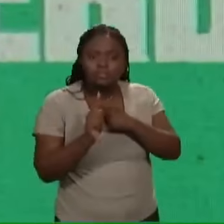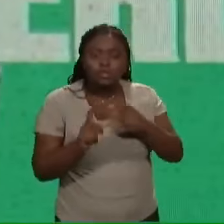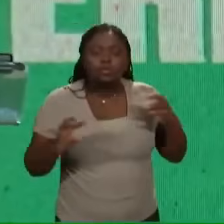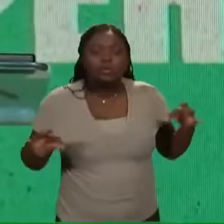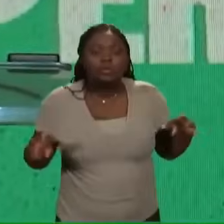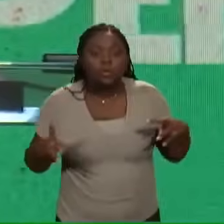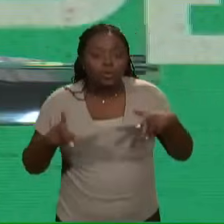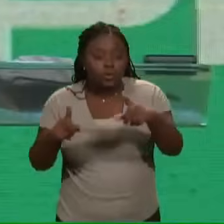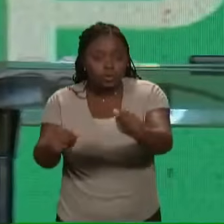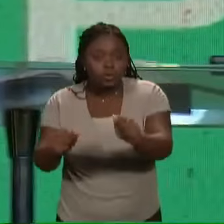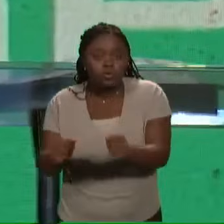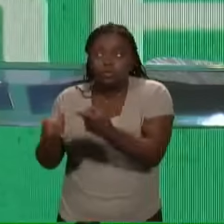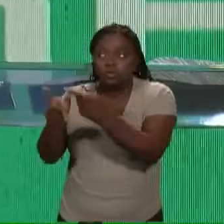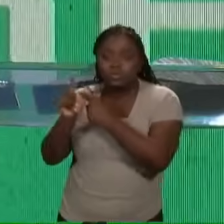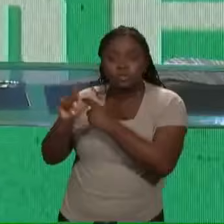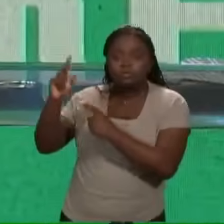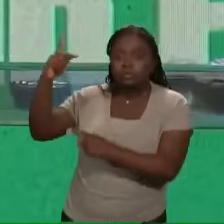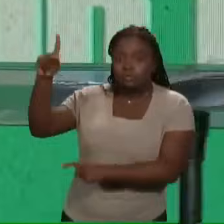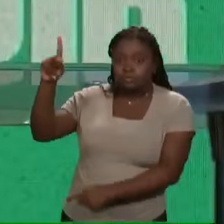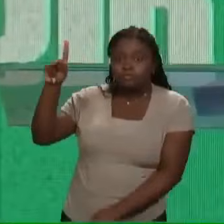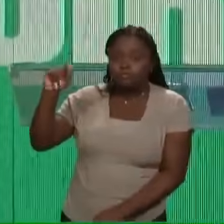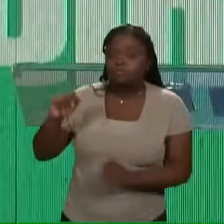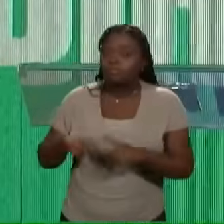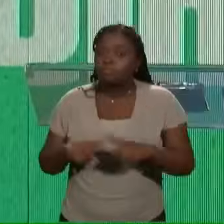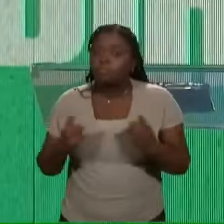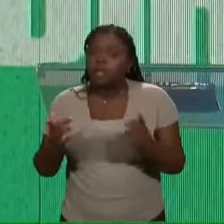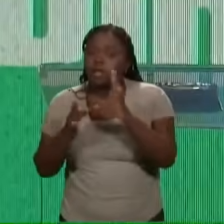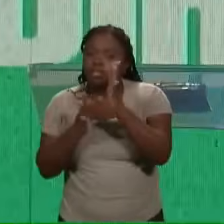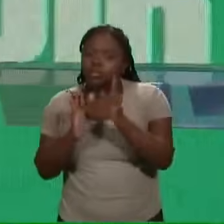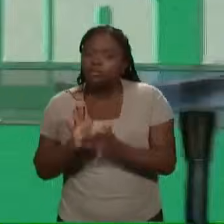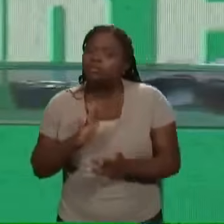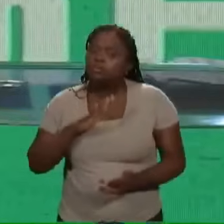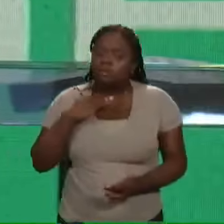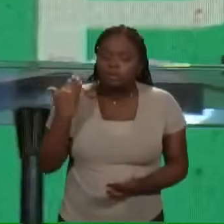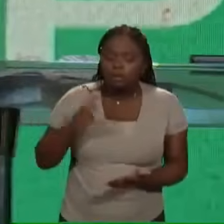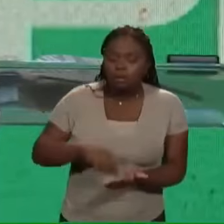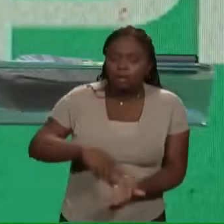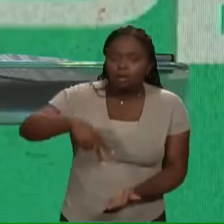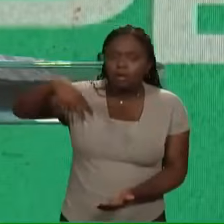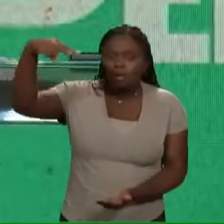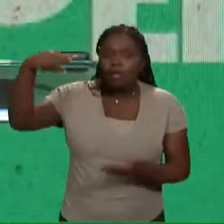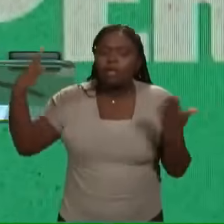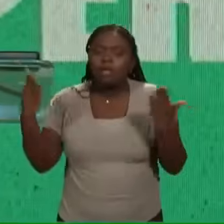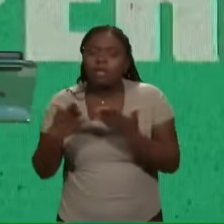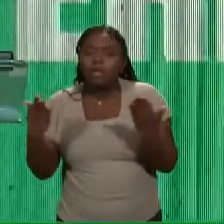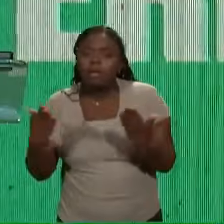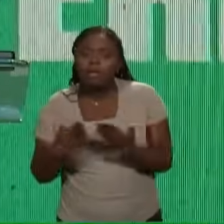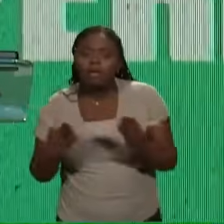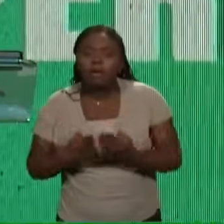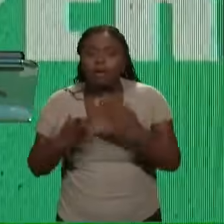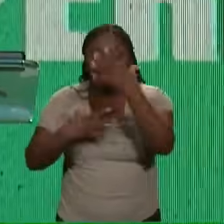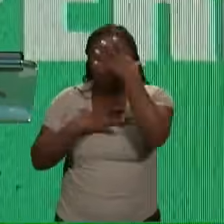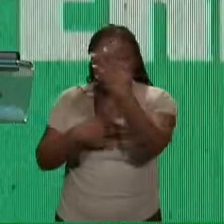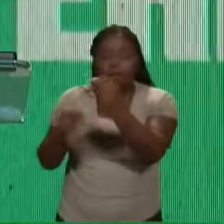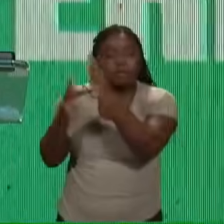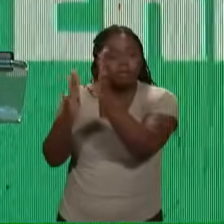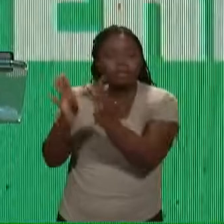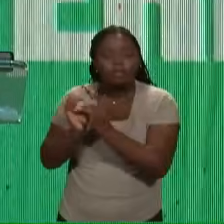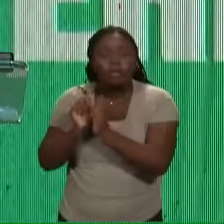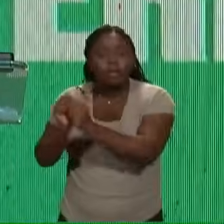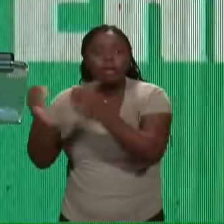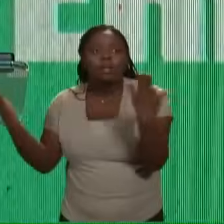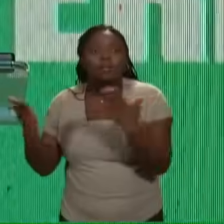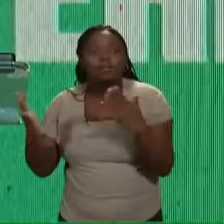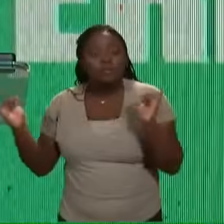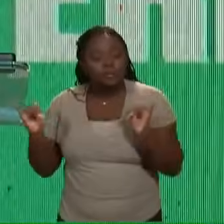todos devíamos a Deus. Mas quando Jesus veio, morreu, ressuscitou, e agora a gente deposita a nossa fé em Jesus, somos